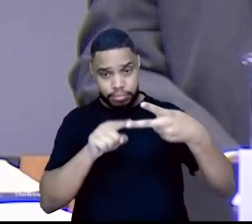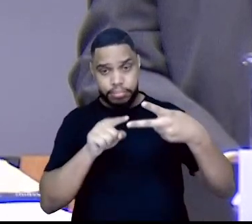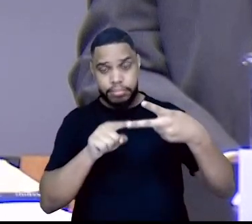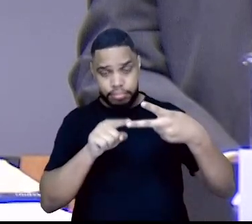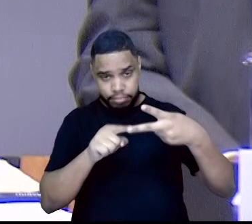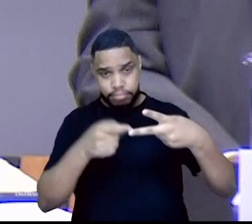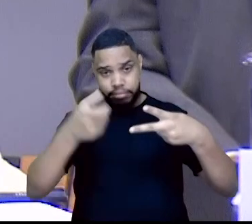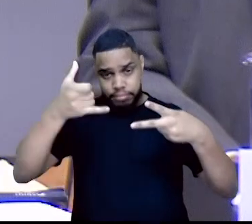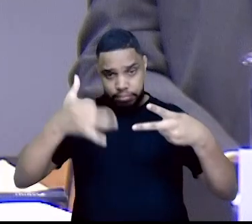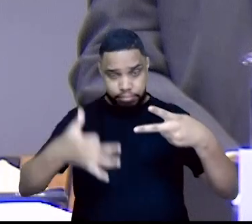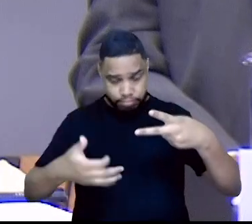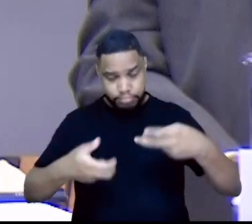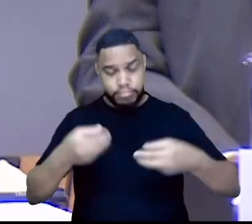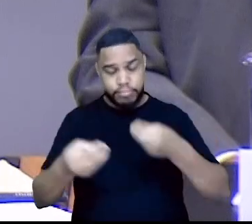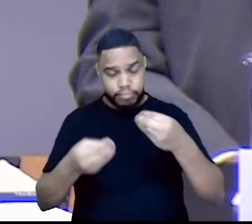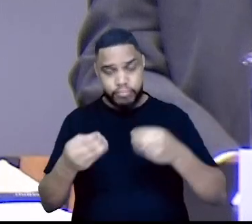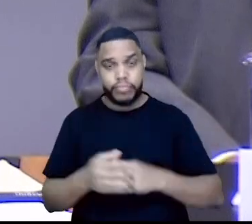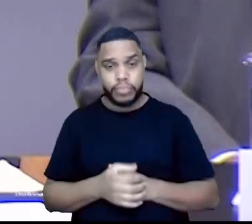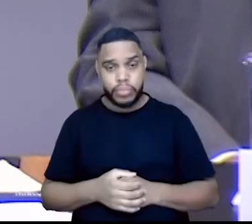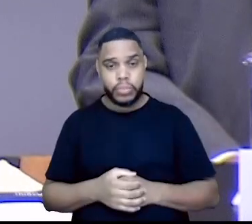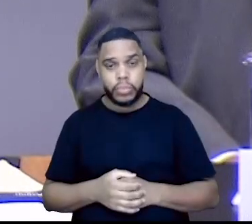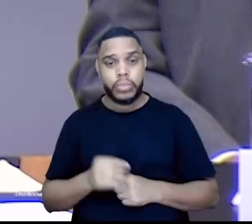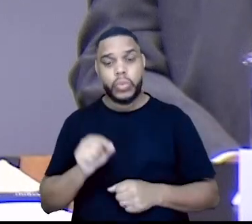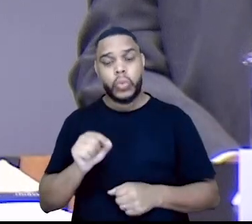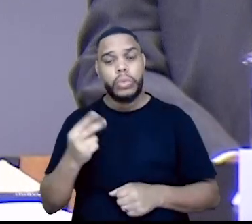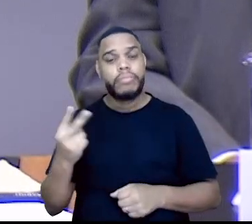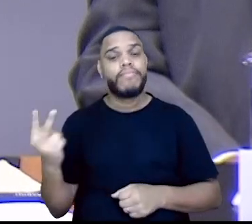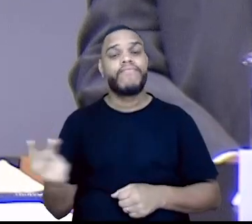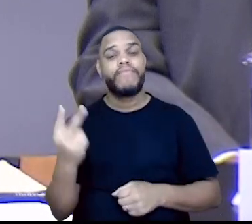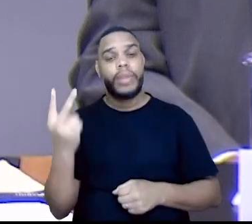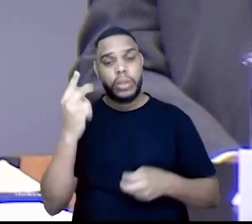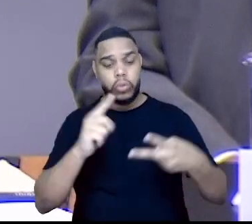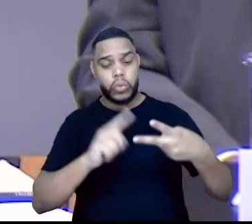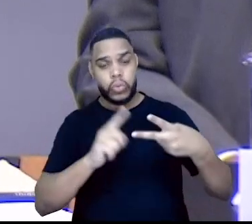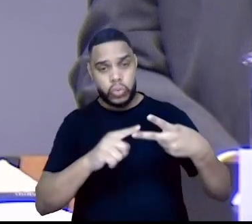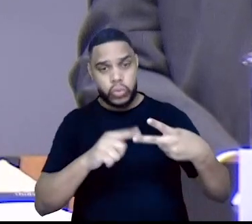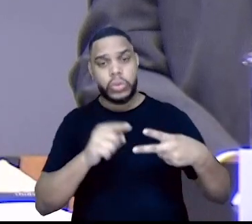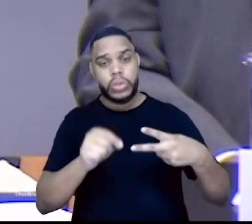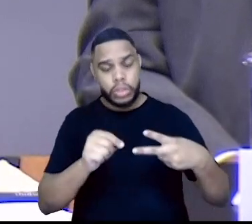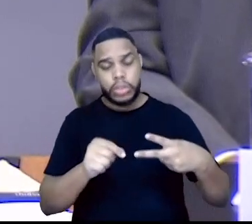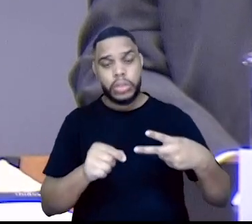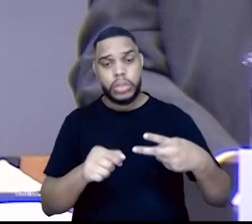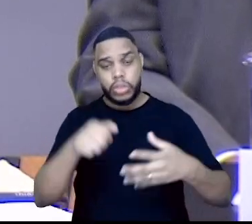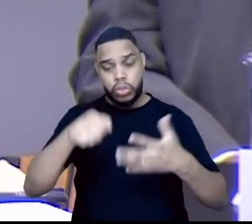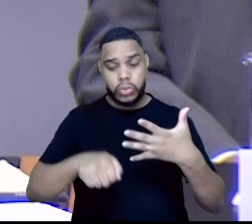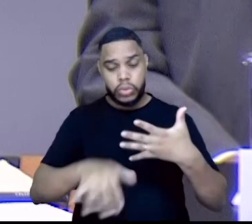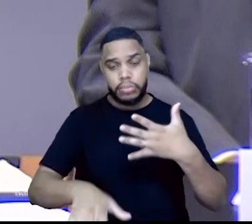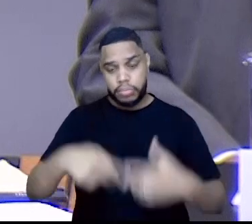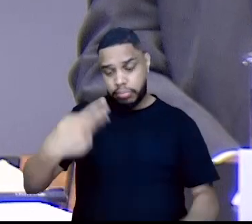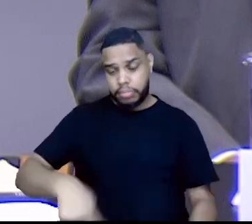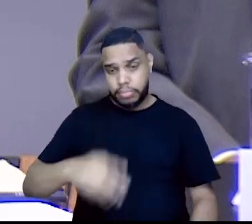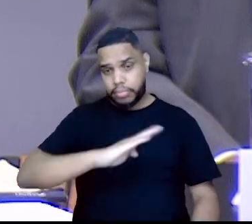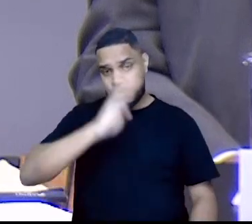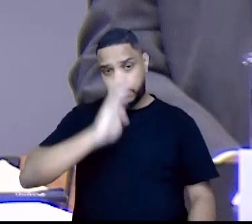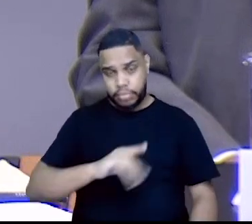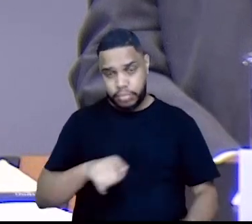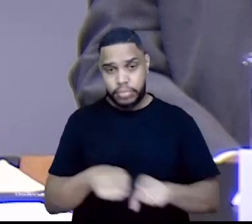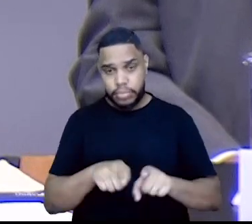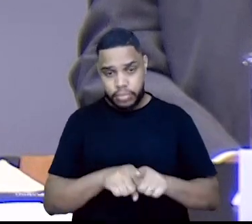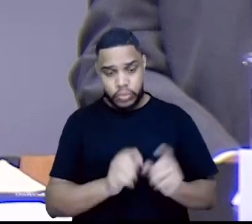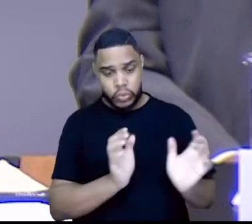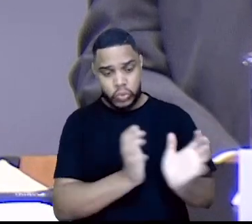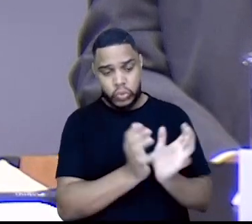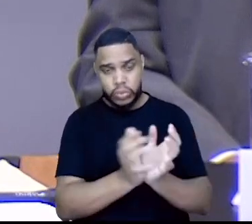minha exposição, que é a valorização do papel da jurisprudência no Brasil e as categorias